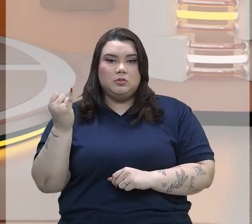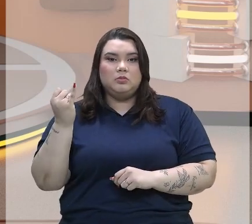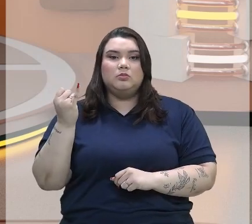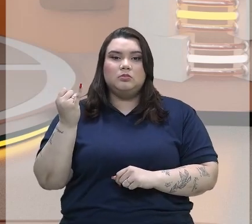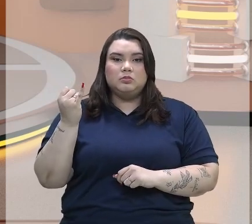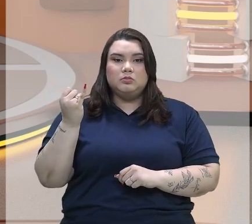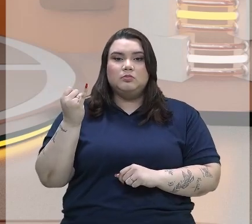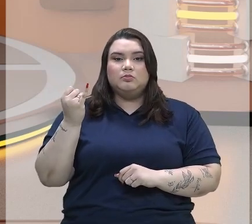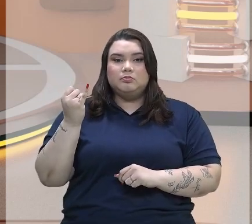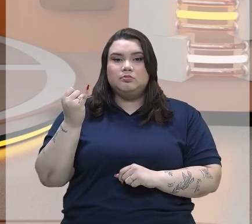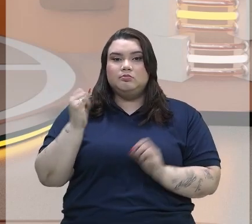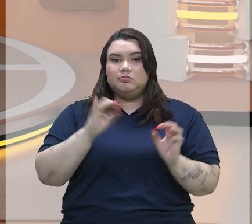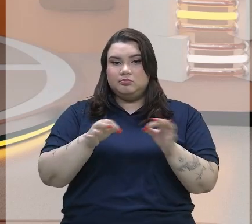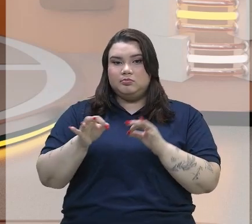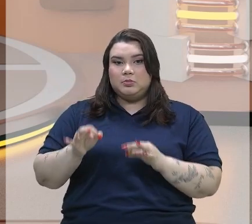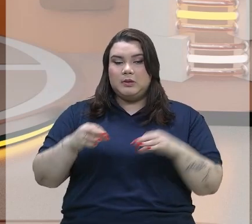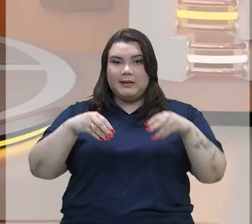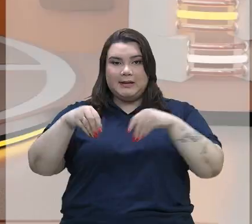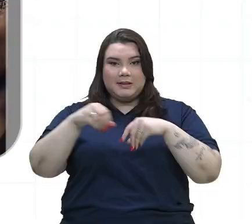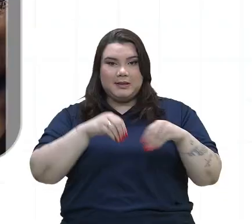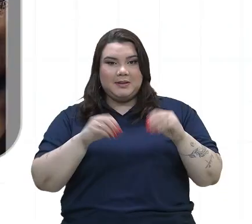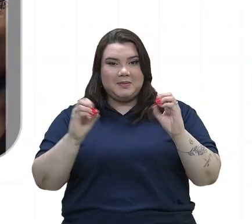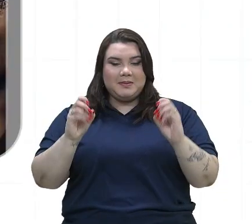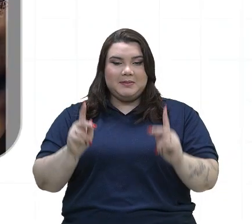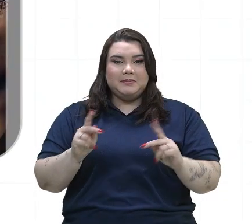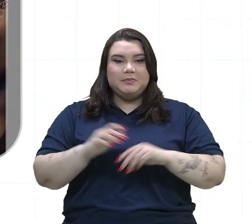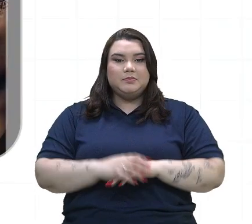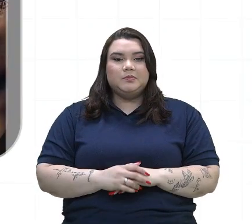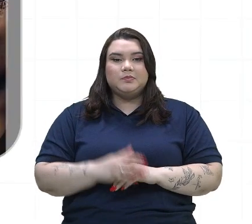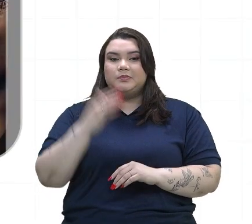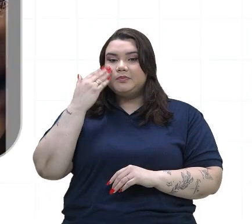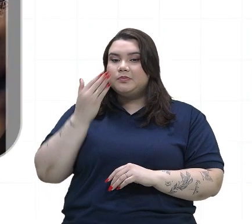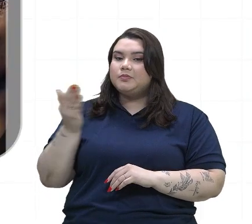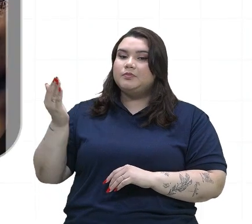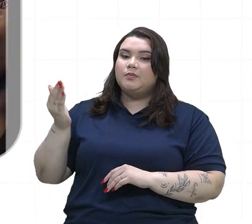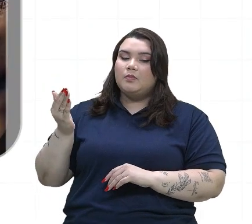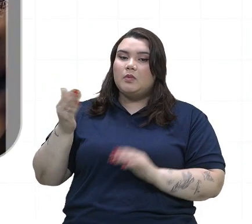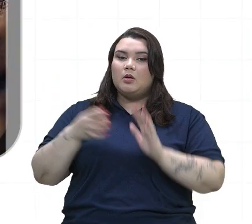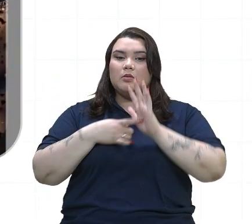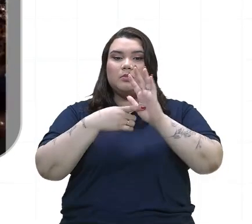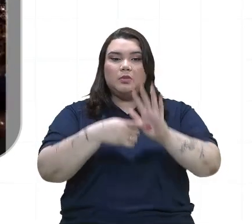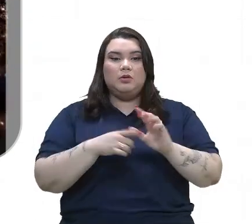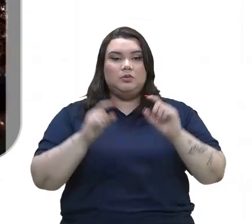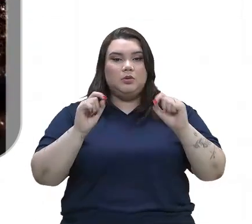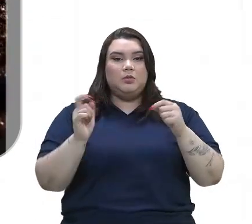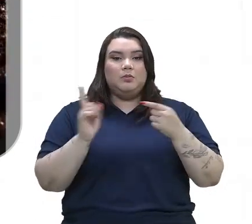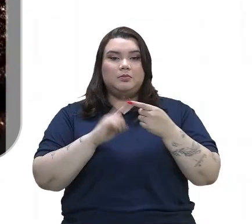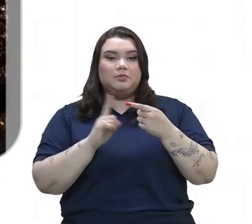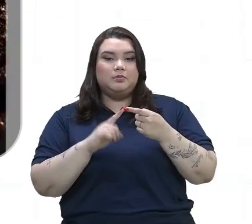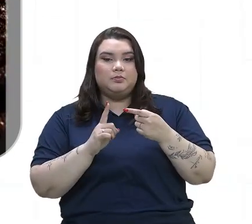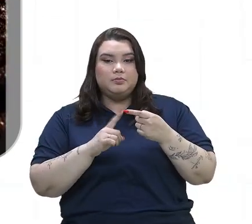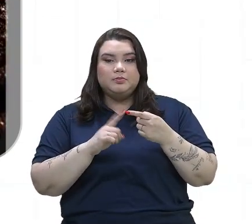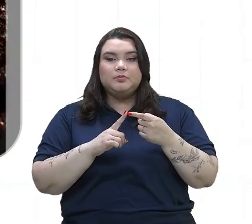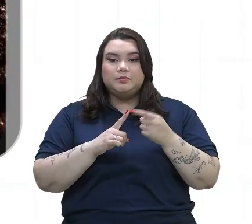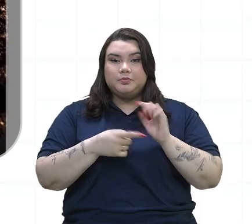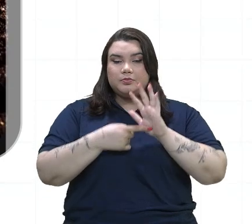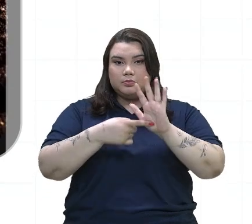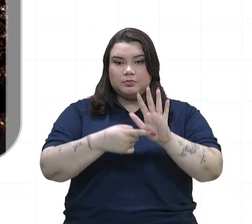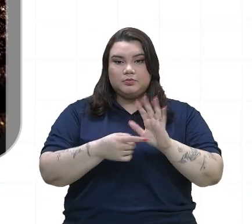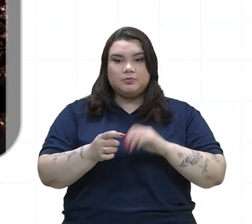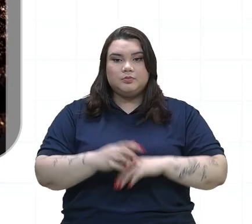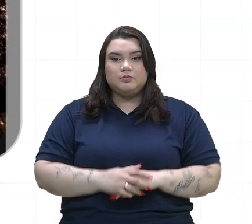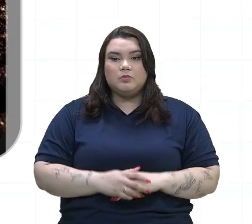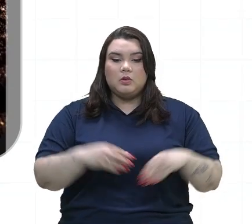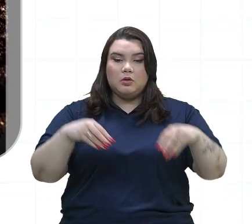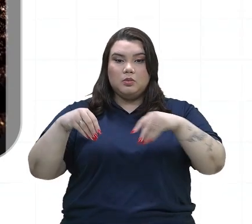como importância na realidade do solo, tá? Bem, vamos lá. A gente tem aqui o primeiro ponto que eu gostaria de destacar.